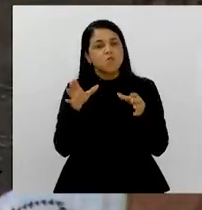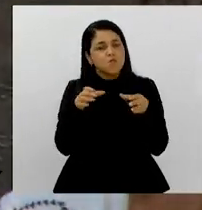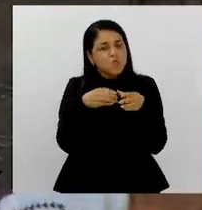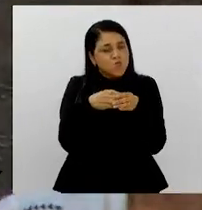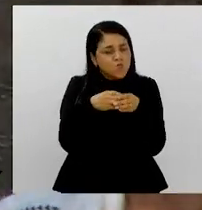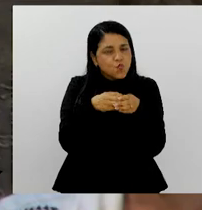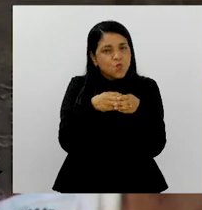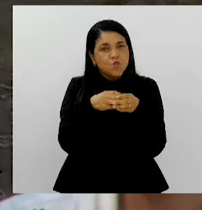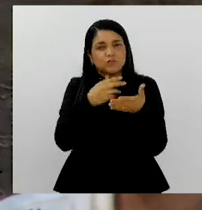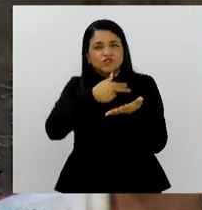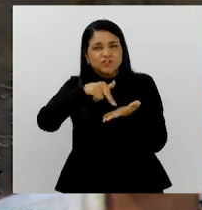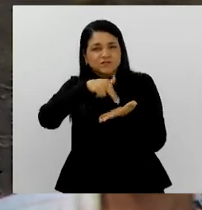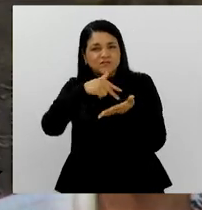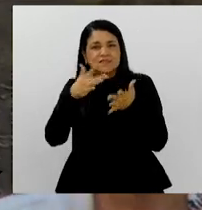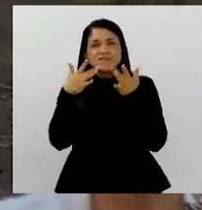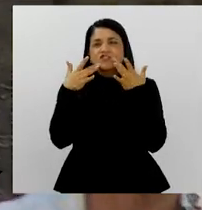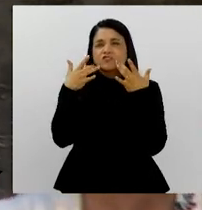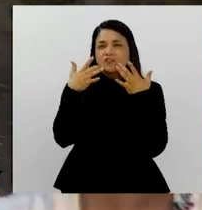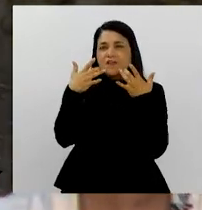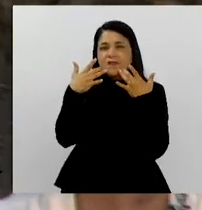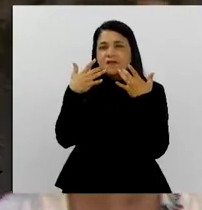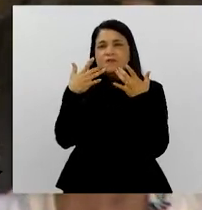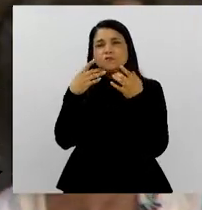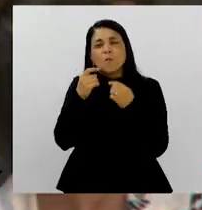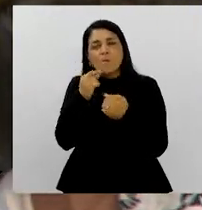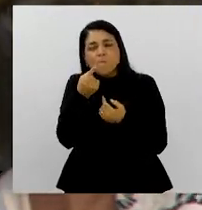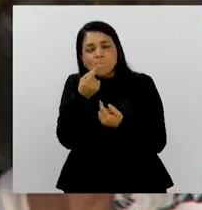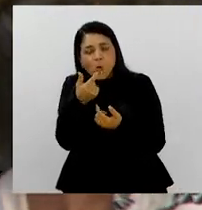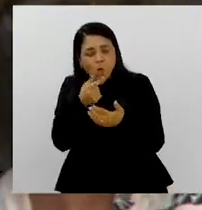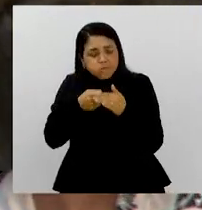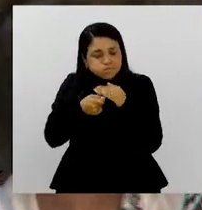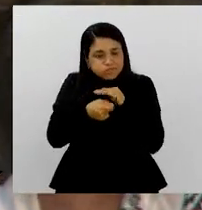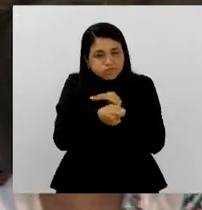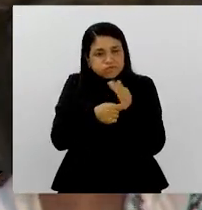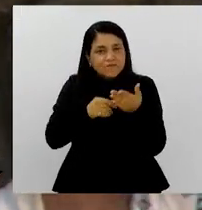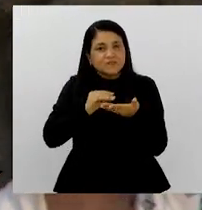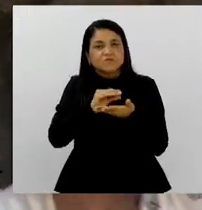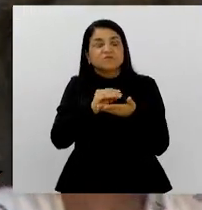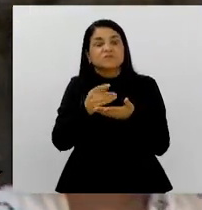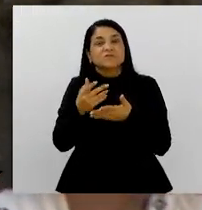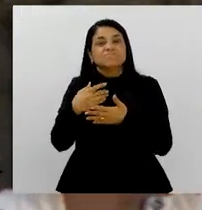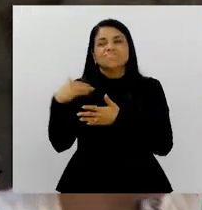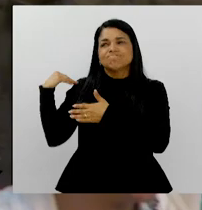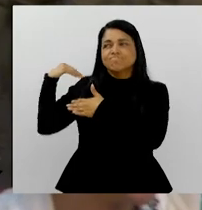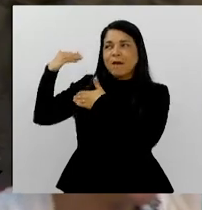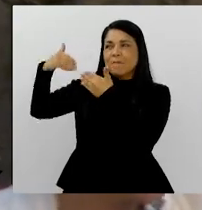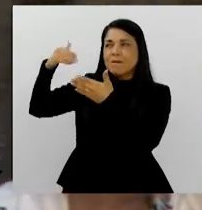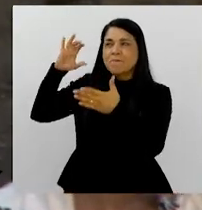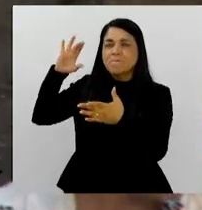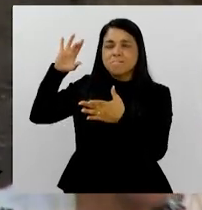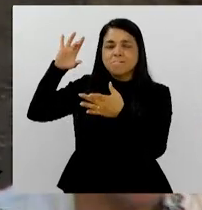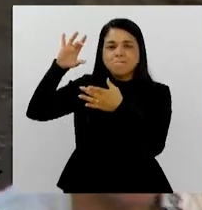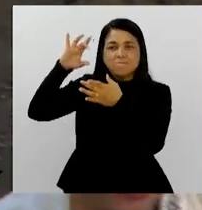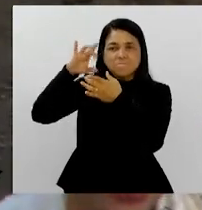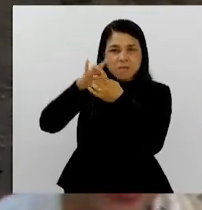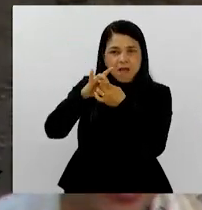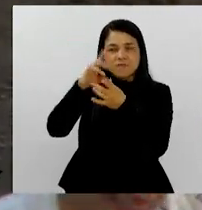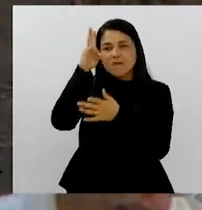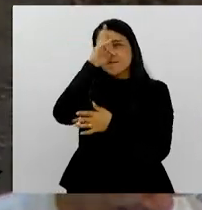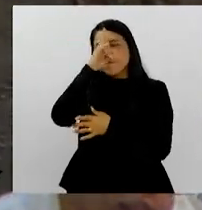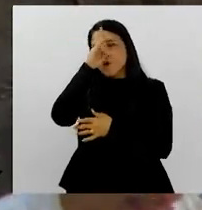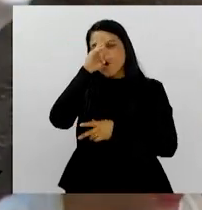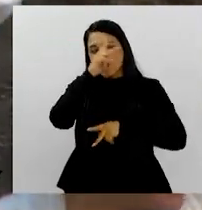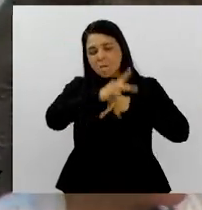pequenos de dança, de teatro, com pouco recurso, resgatam a memória desse povo, dessa